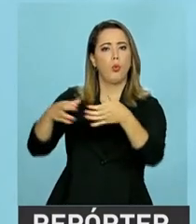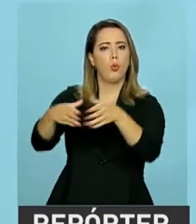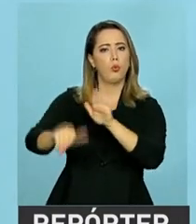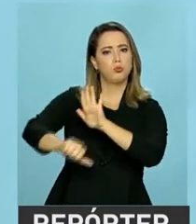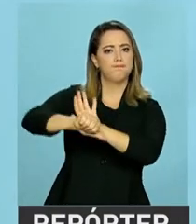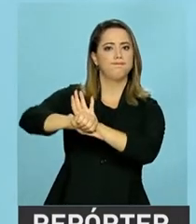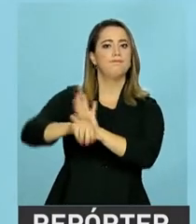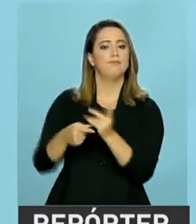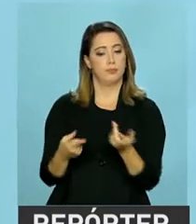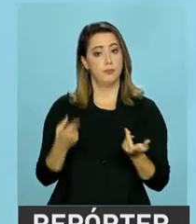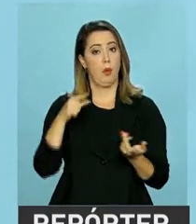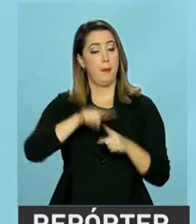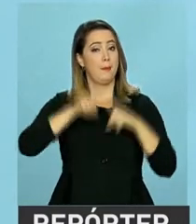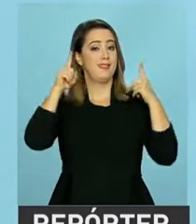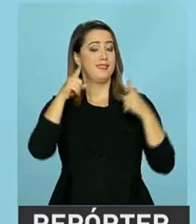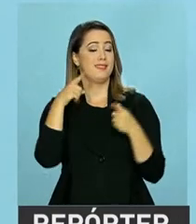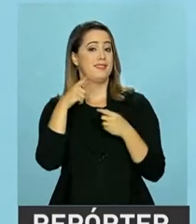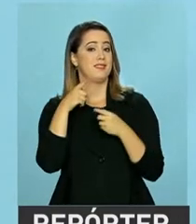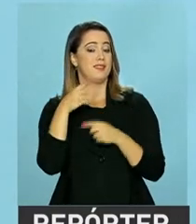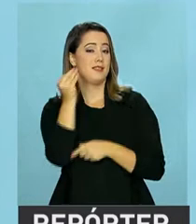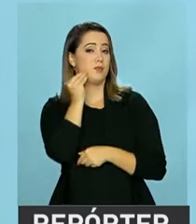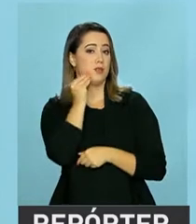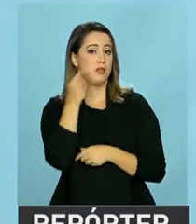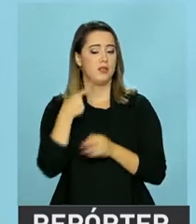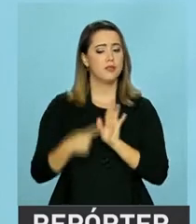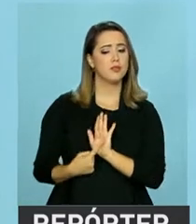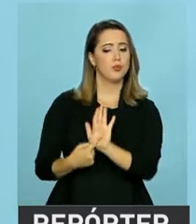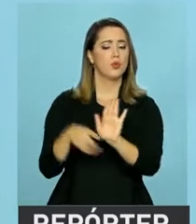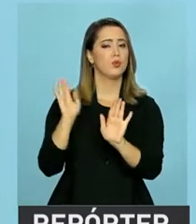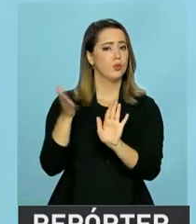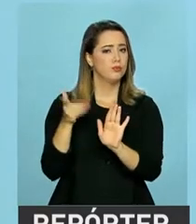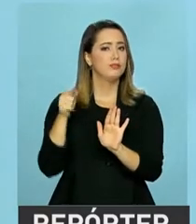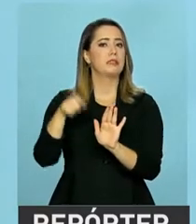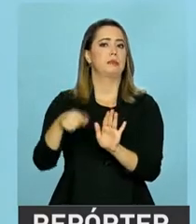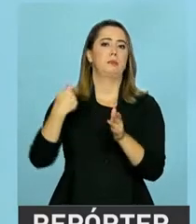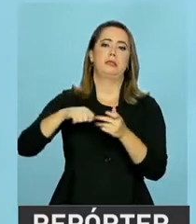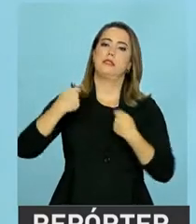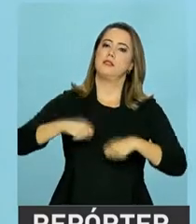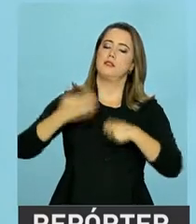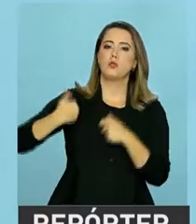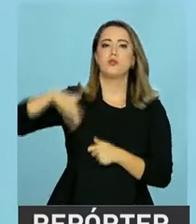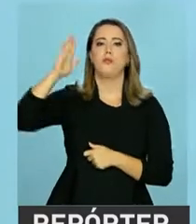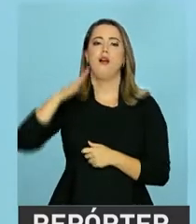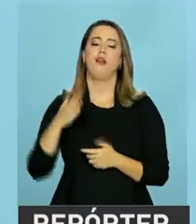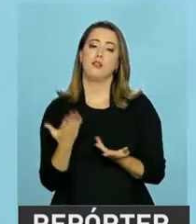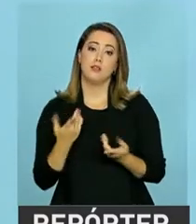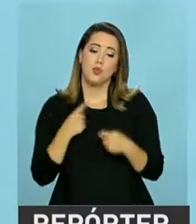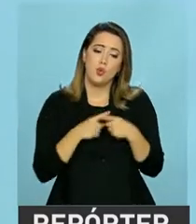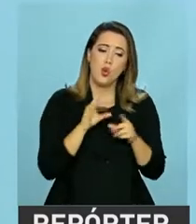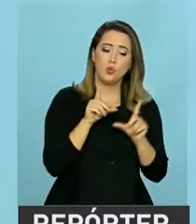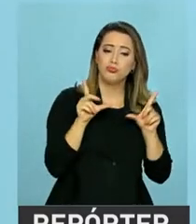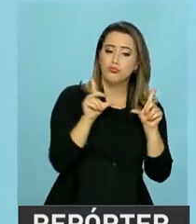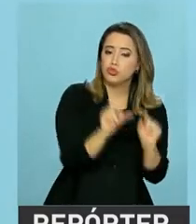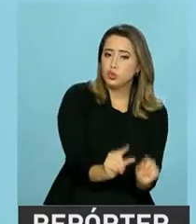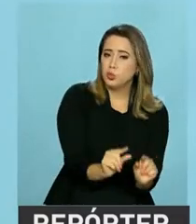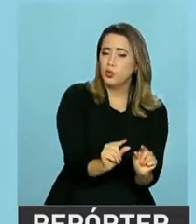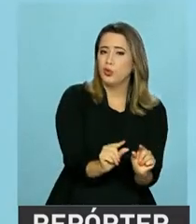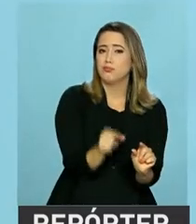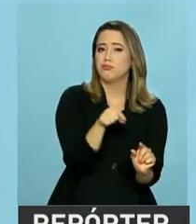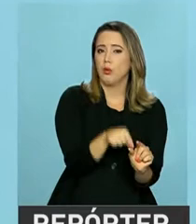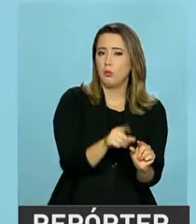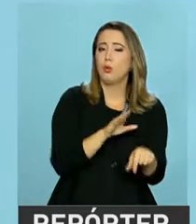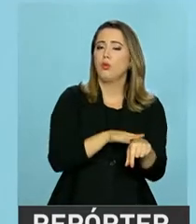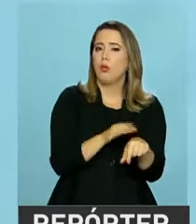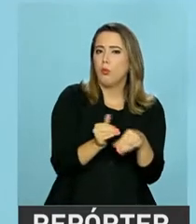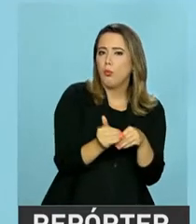de todos esses anos mostrou que isso, por si só, não é suficiente. Pode até reduzir durante um período, pode